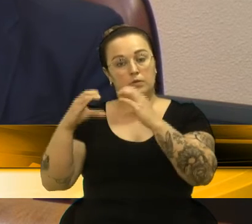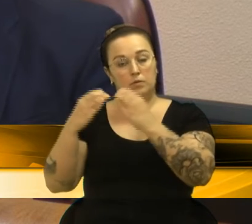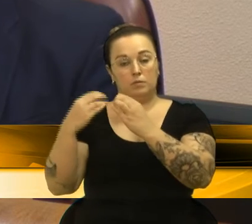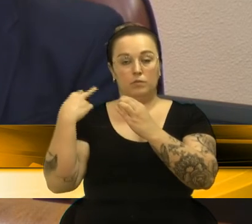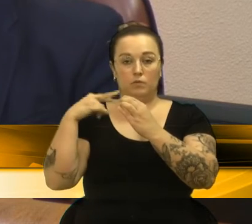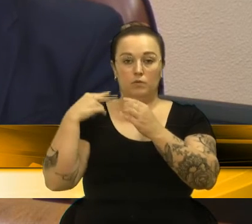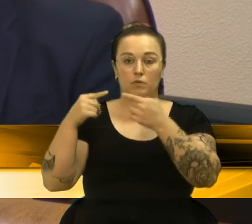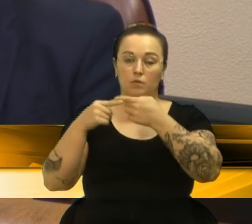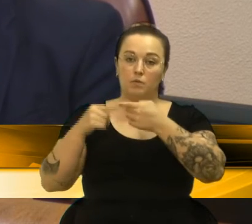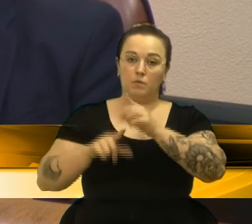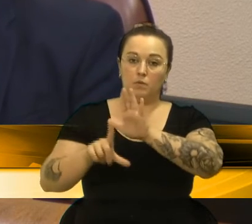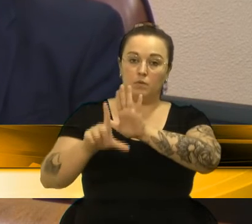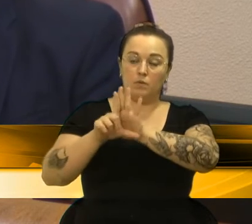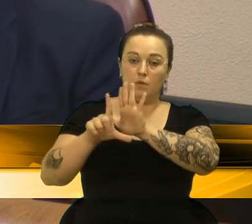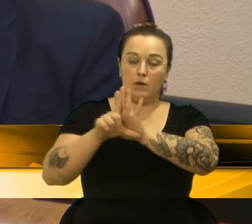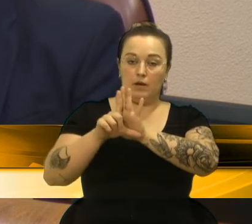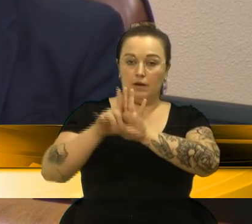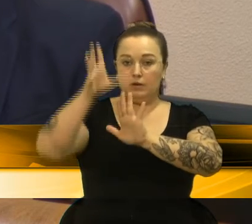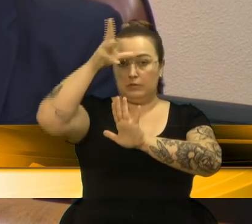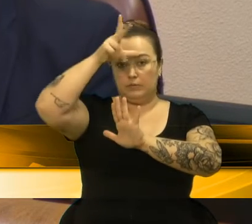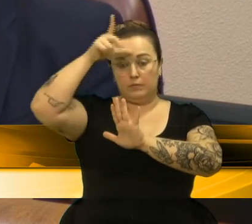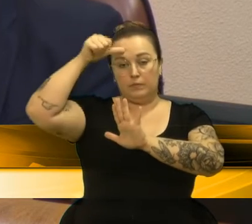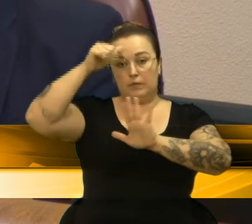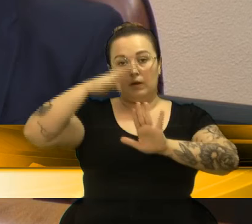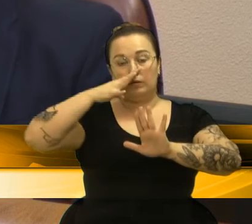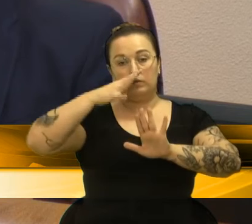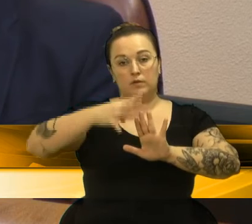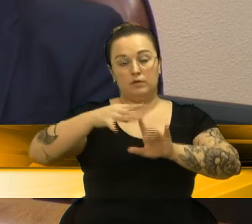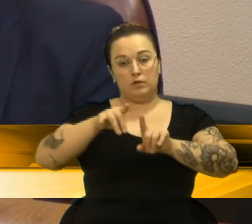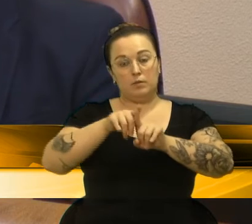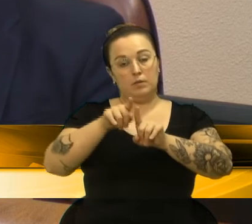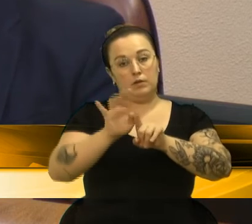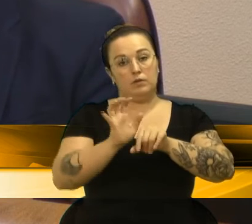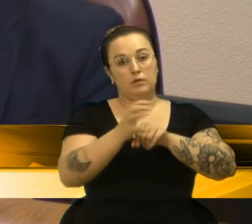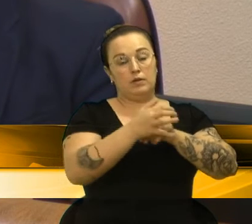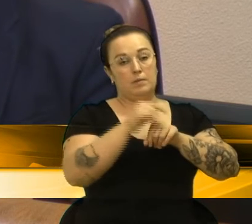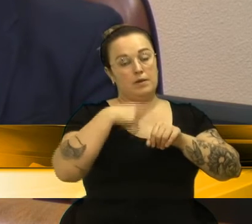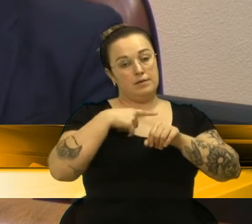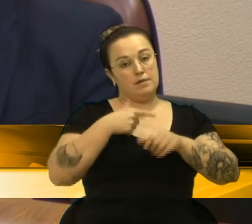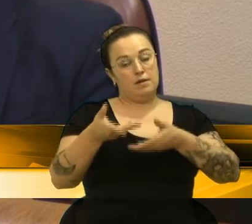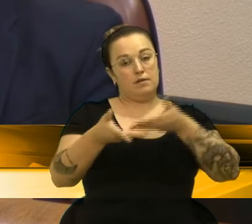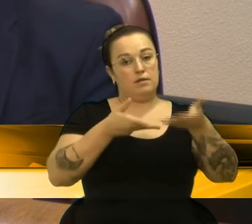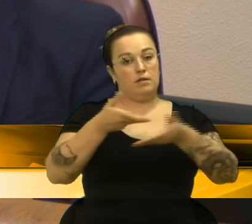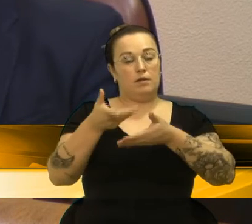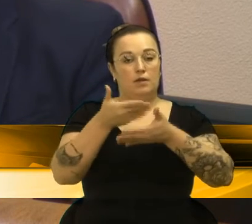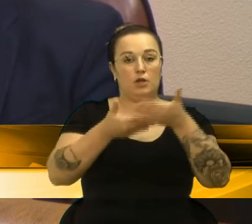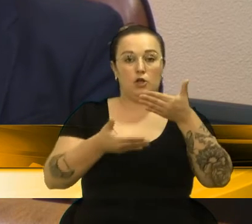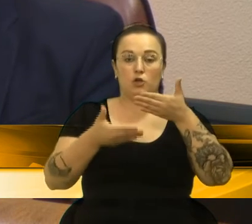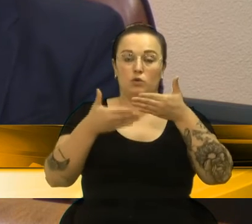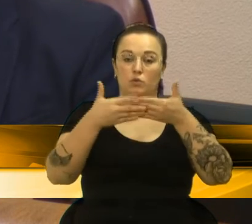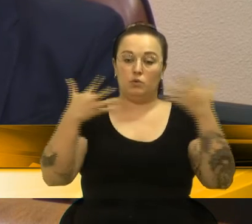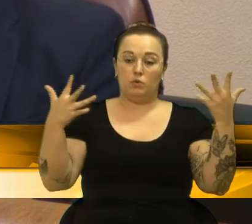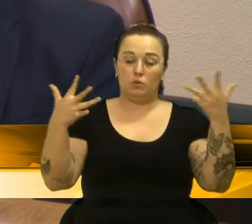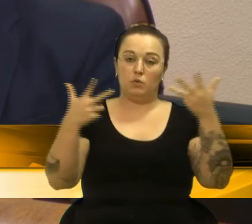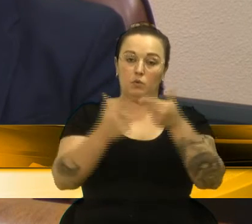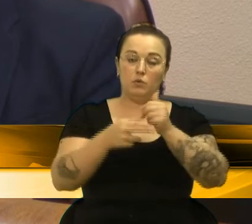municipal pertinente e os trâmites da acusação e da defesa devem atender não só aos preceitos das normas pertinentes, como às disposições regimentais da